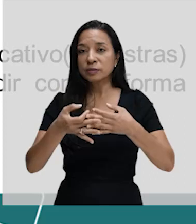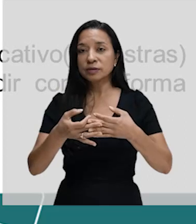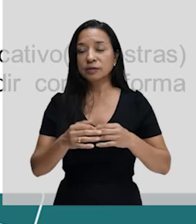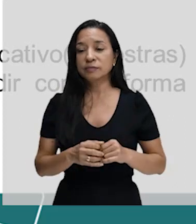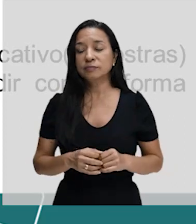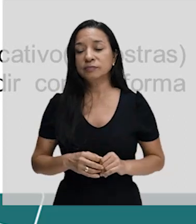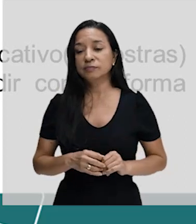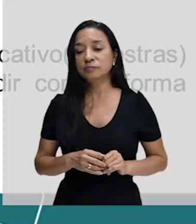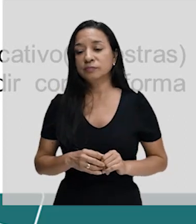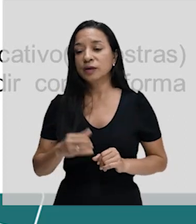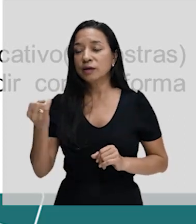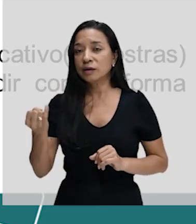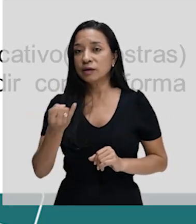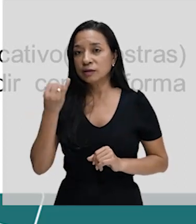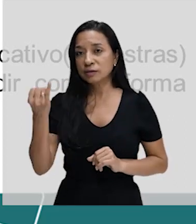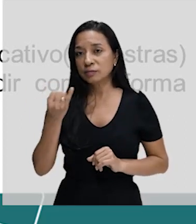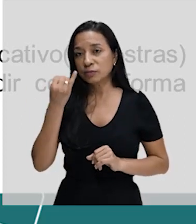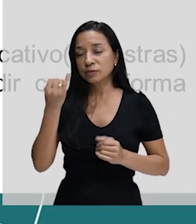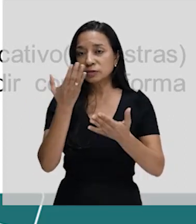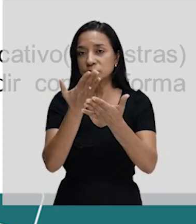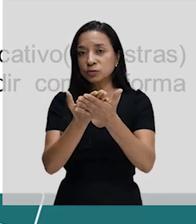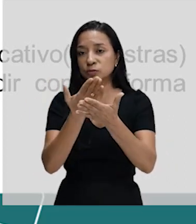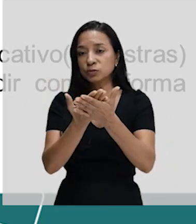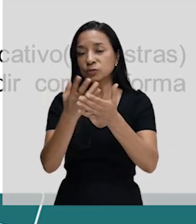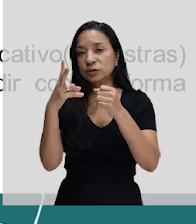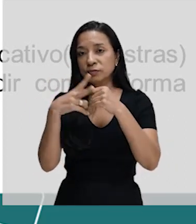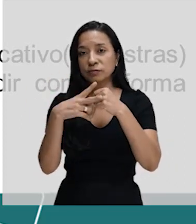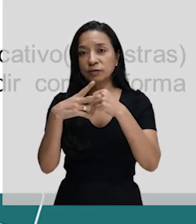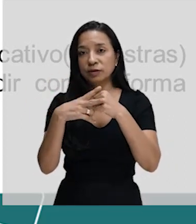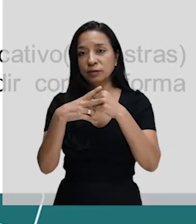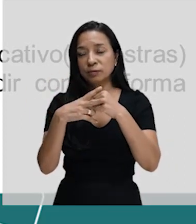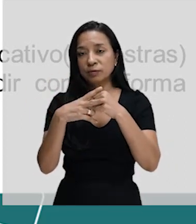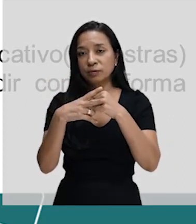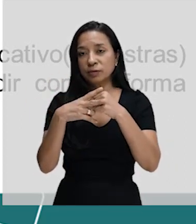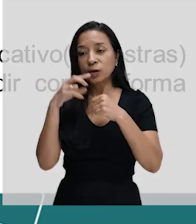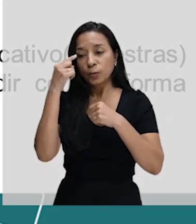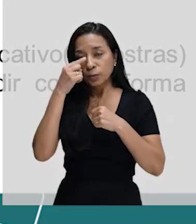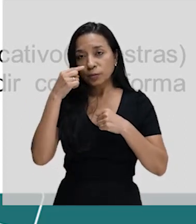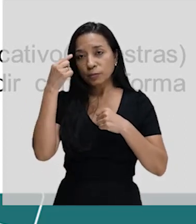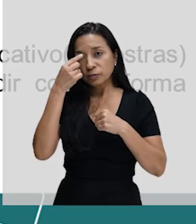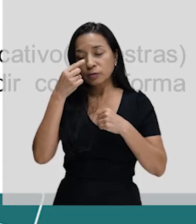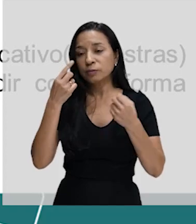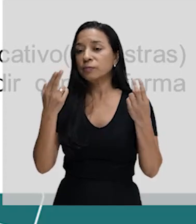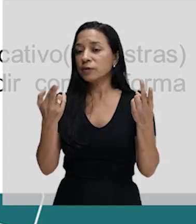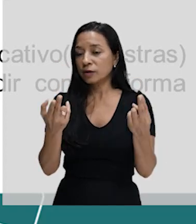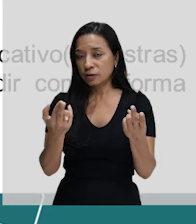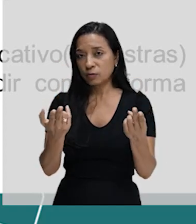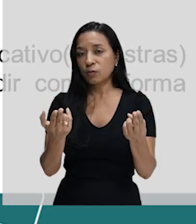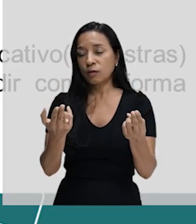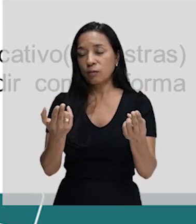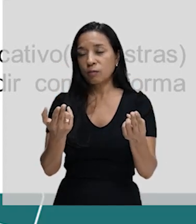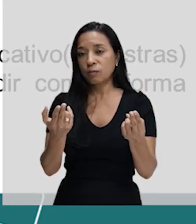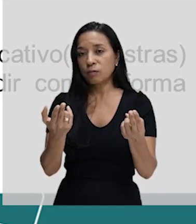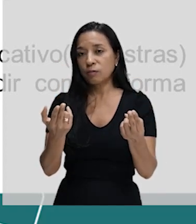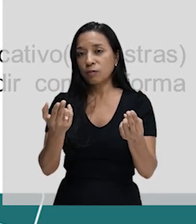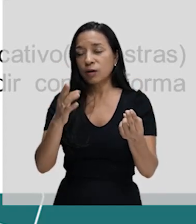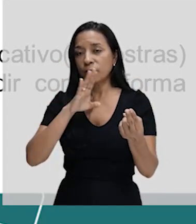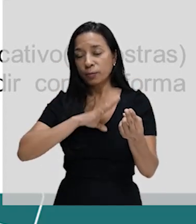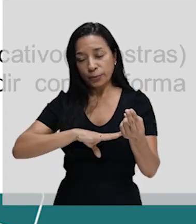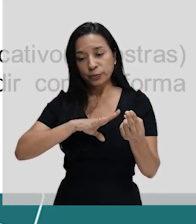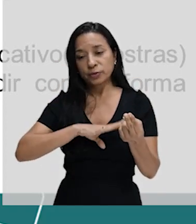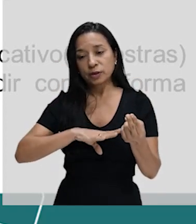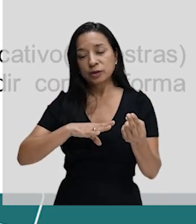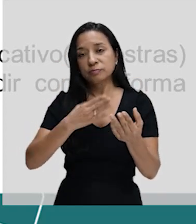Que a importância de estudar verbo para o espanhol é a mesma importância de estudar verbo para